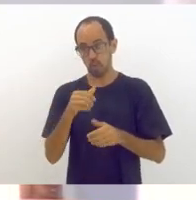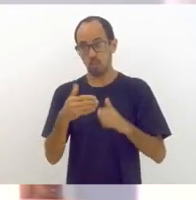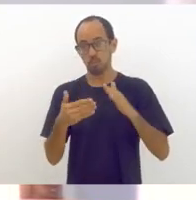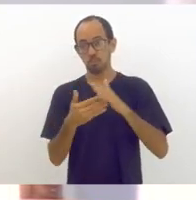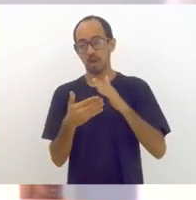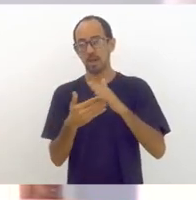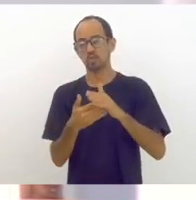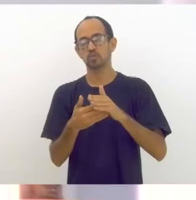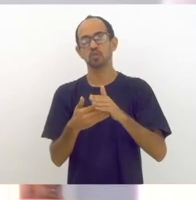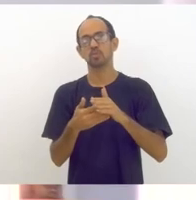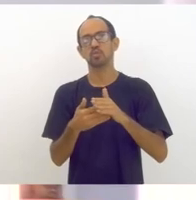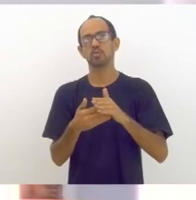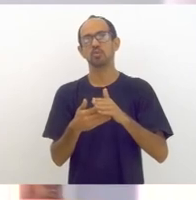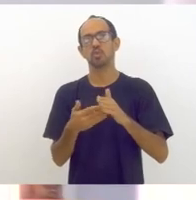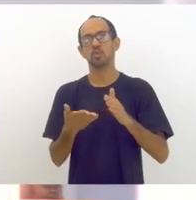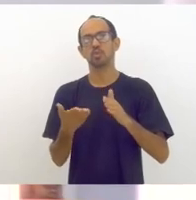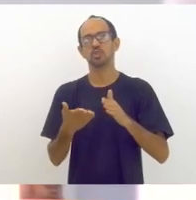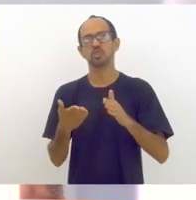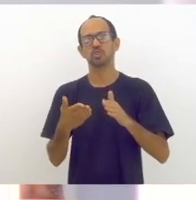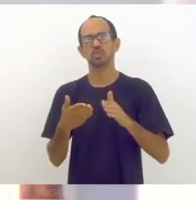até... Hoje nós estamos lá?